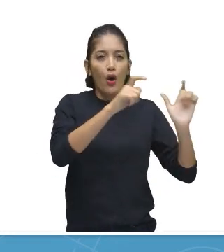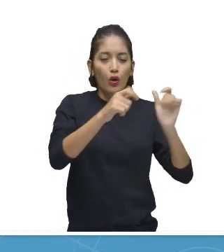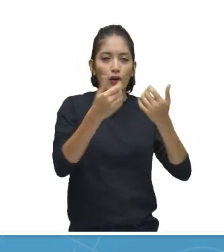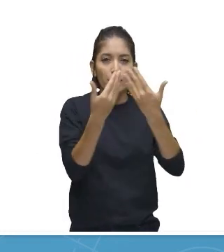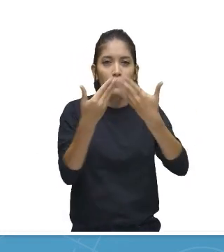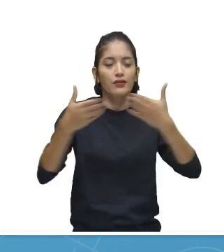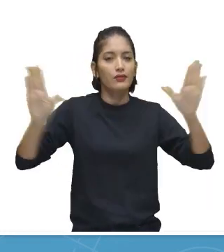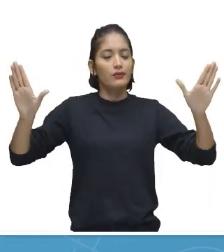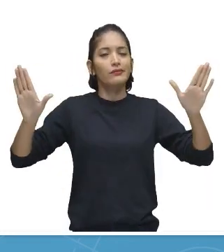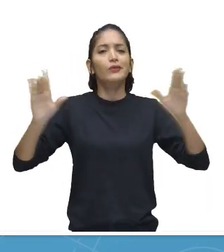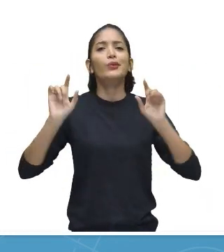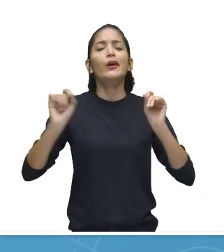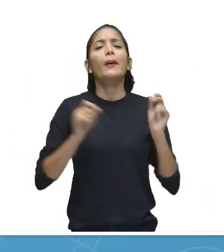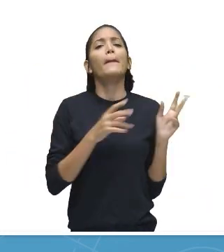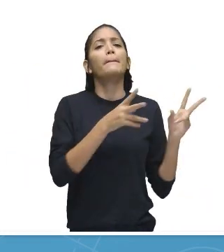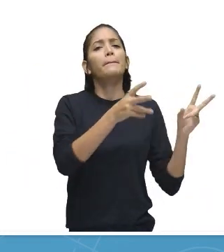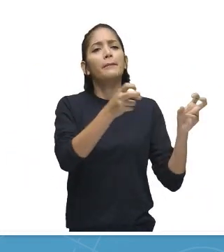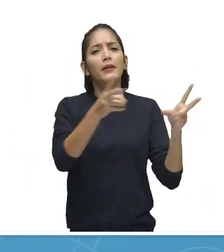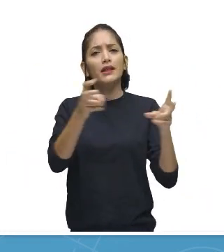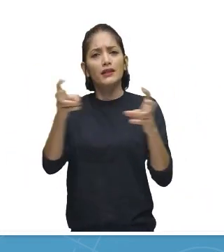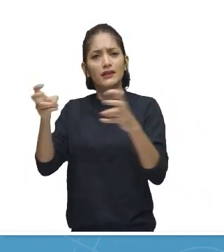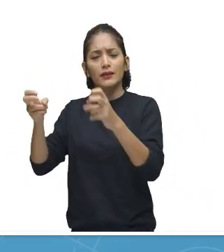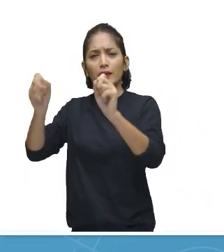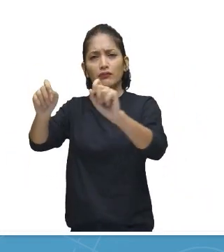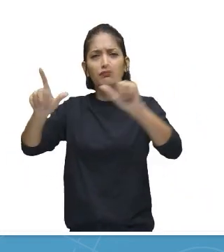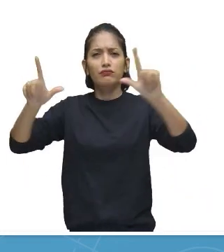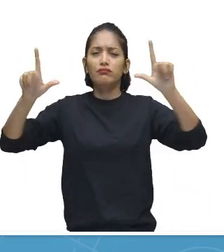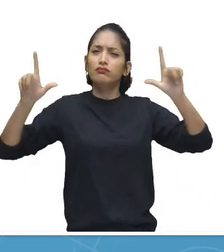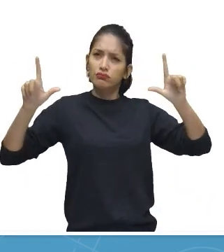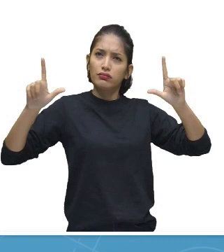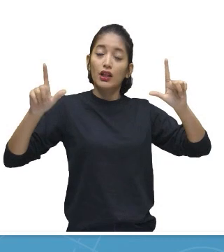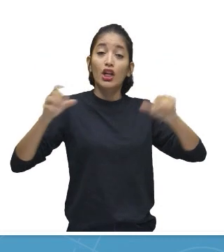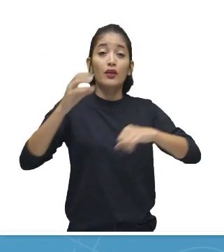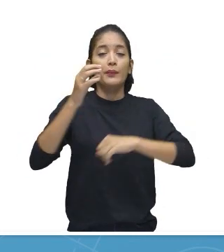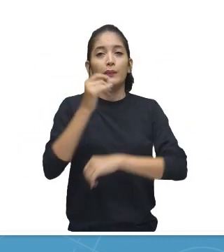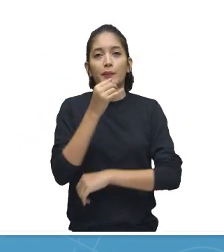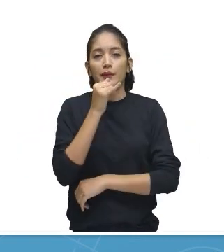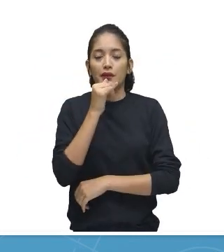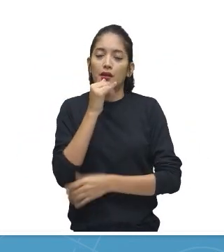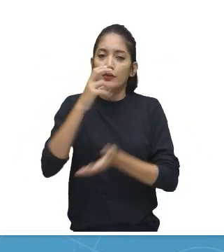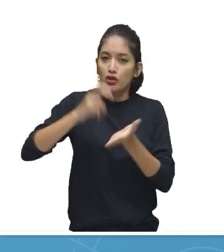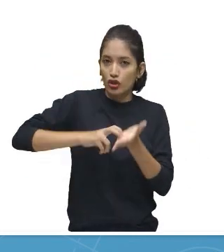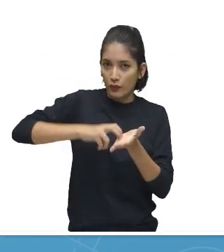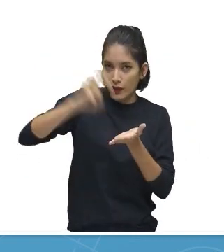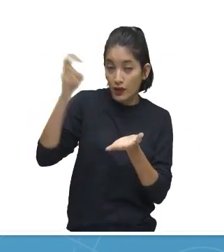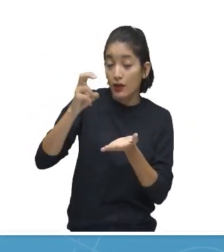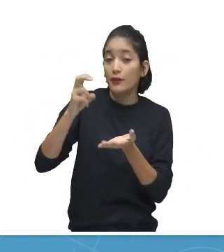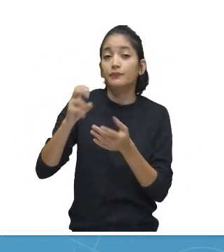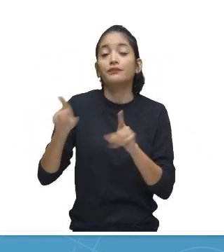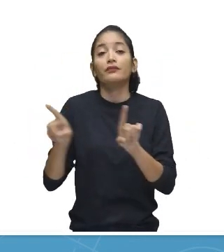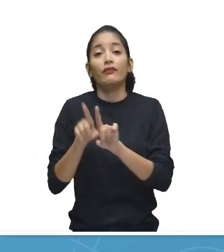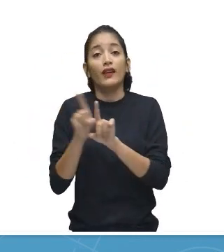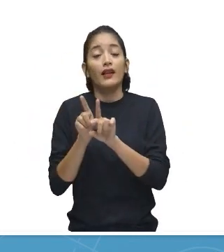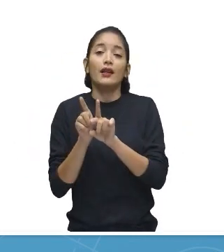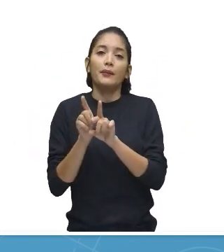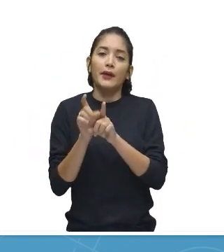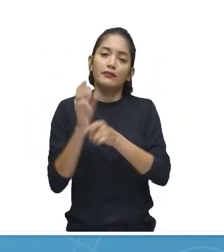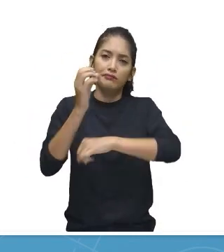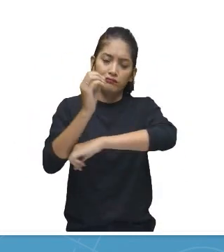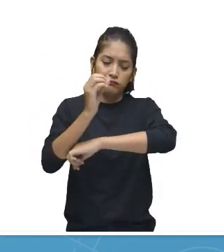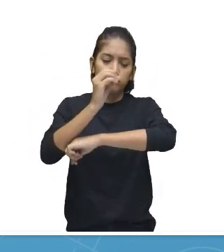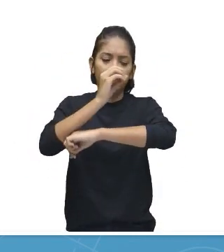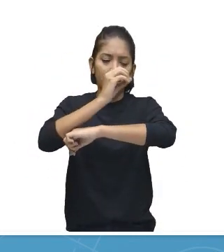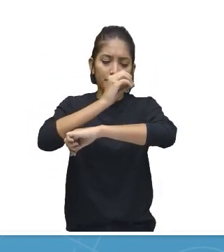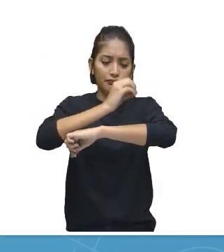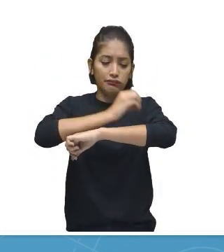queriam perceber como aquela cena se comportava de manhã, como aquela cena se comportava ao entardecer e como